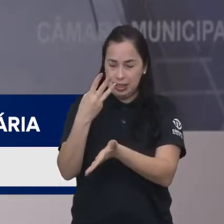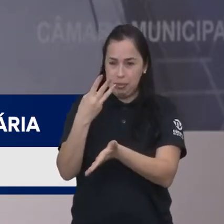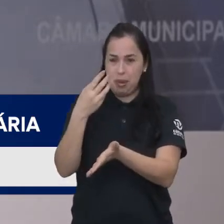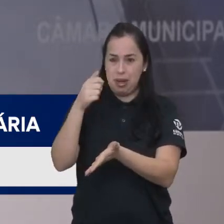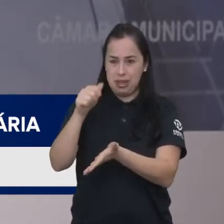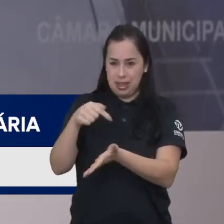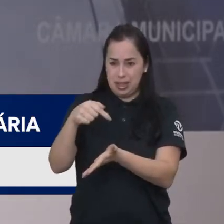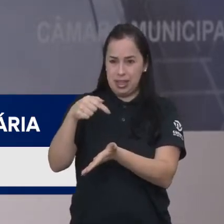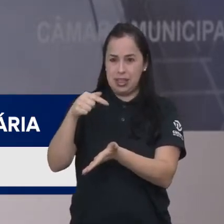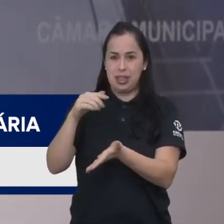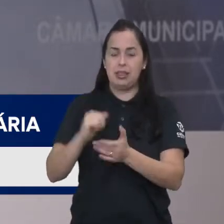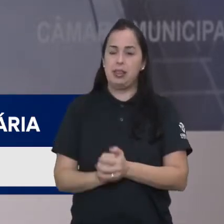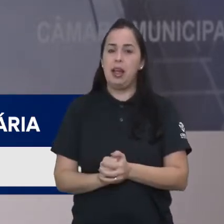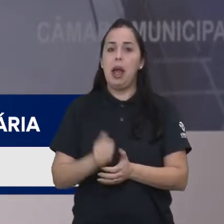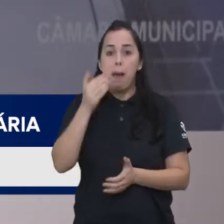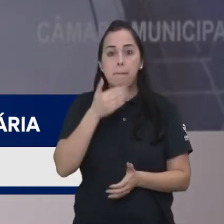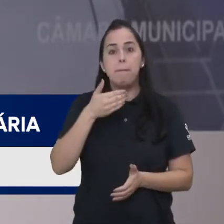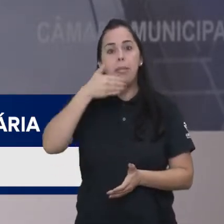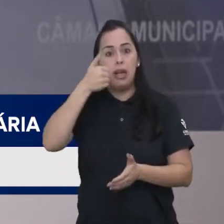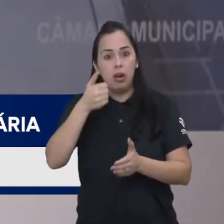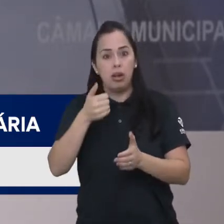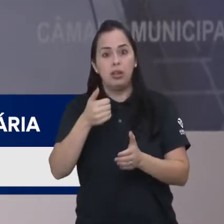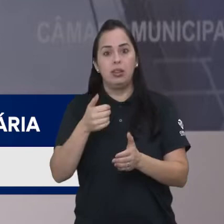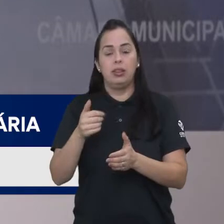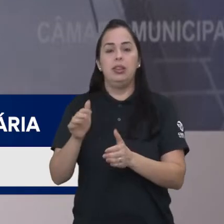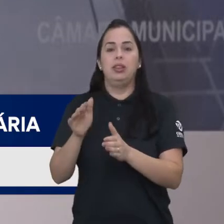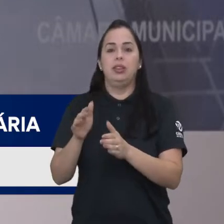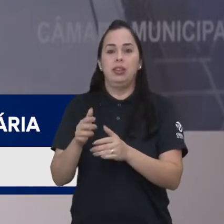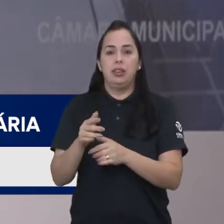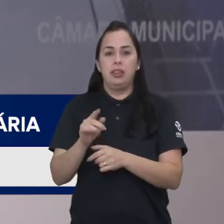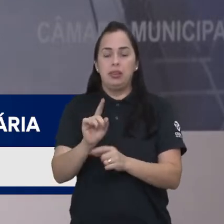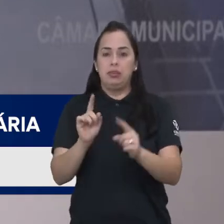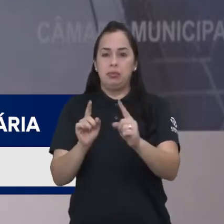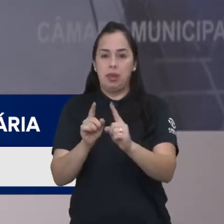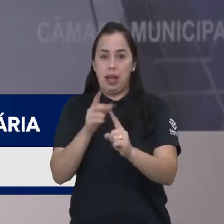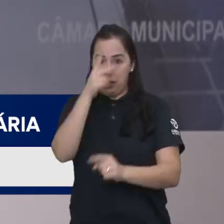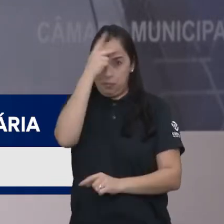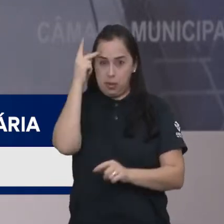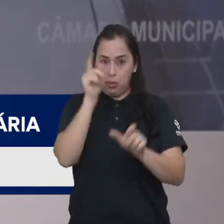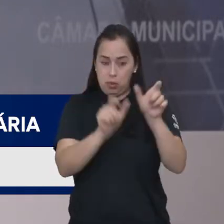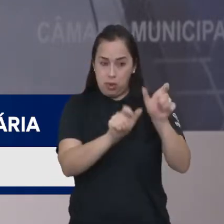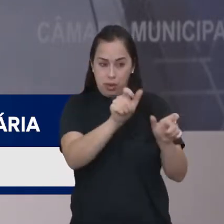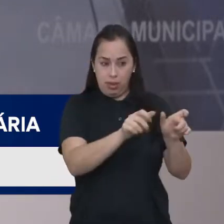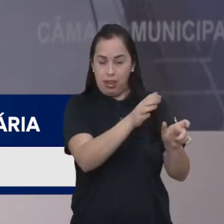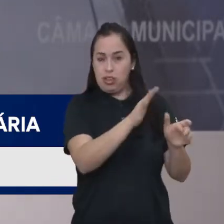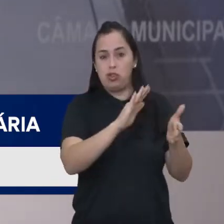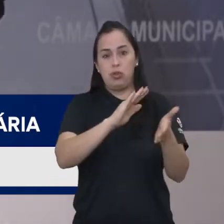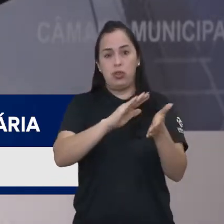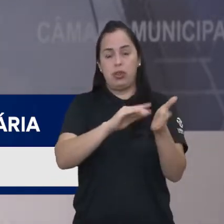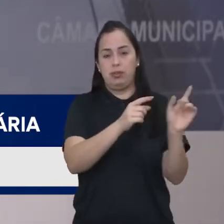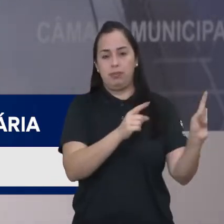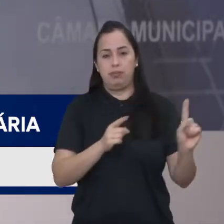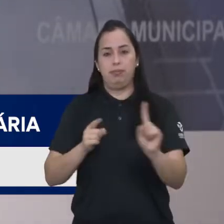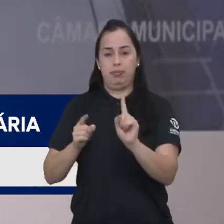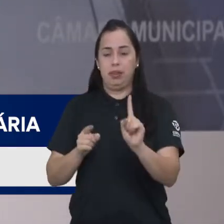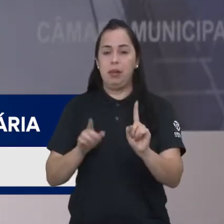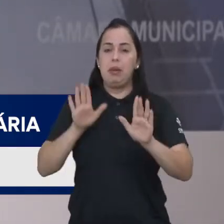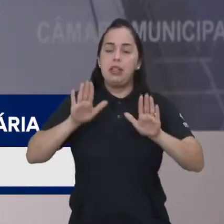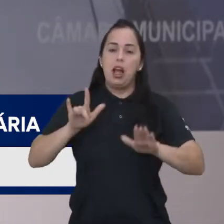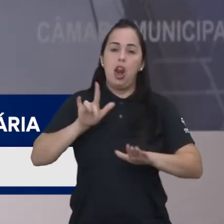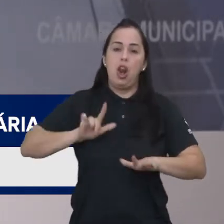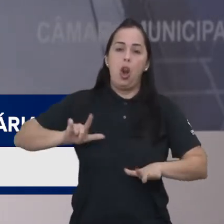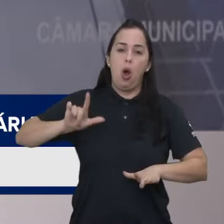da matemática, compensaria você retirar as pessoas onde você poderia gastar em média. Estou falando em média. É óbvio que isso aí vai ser